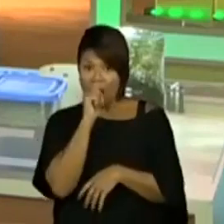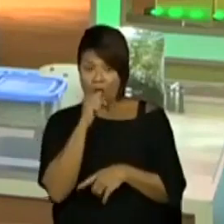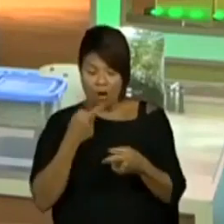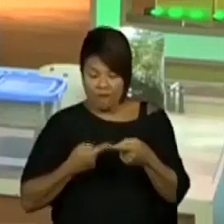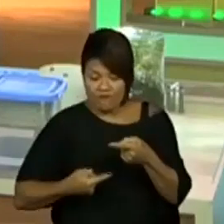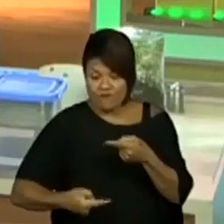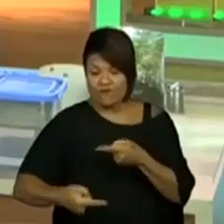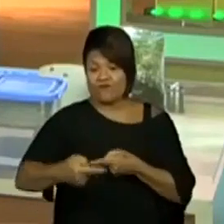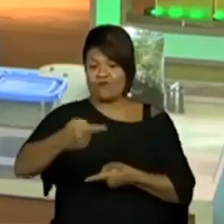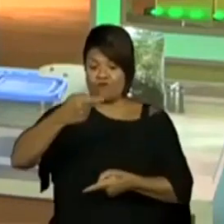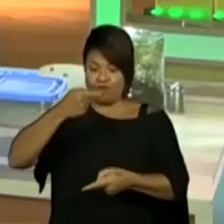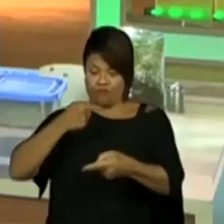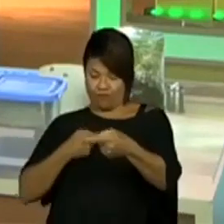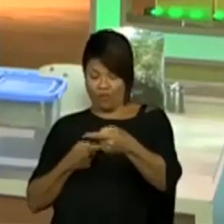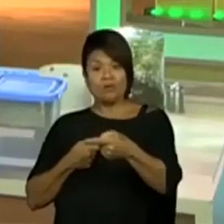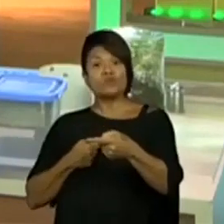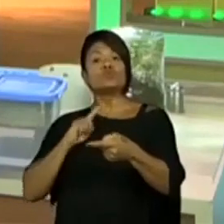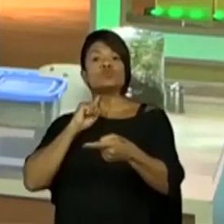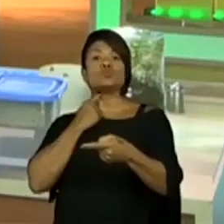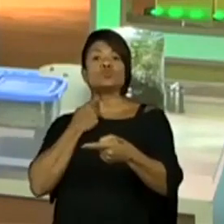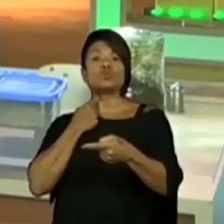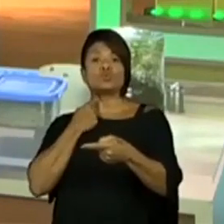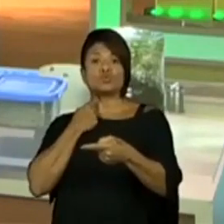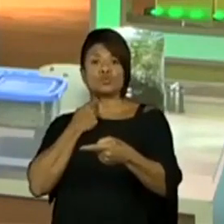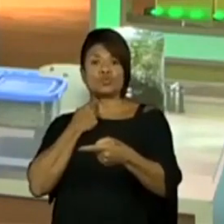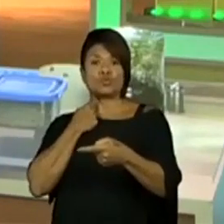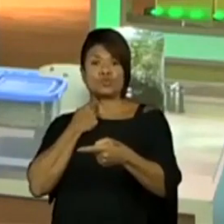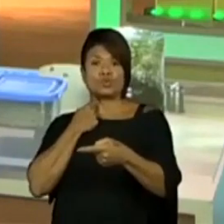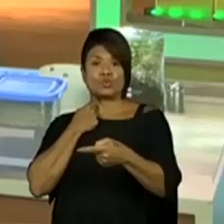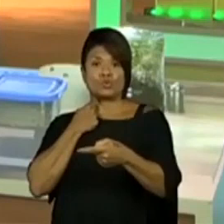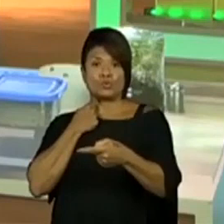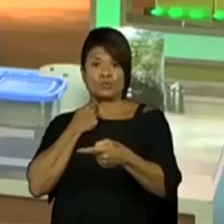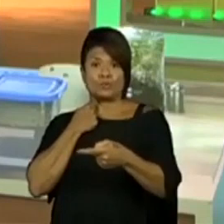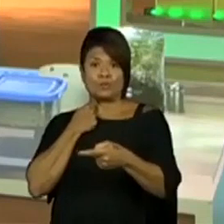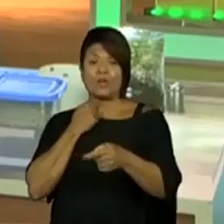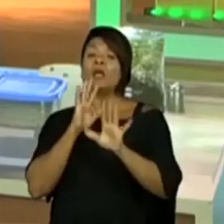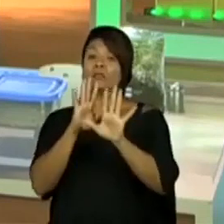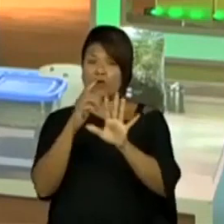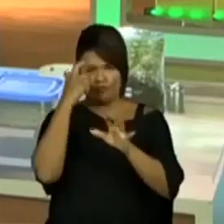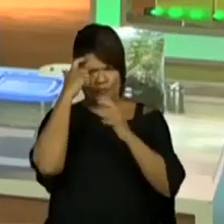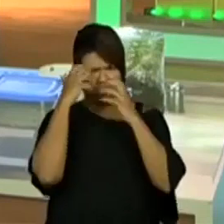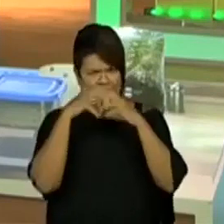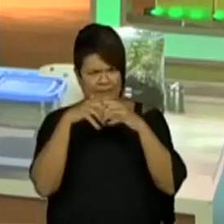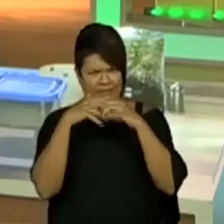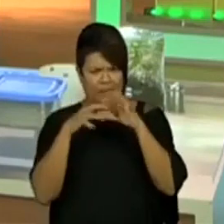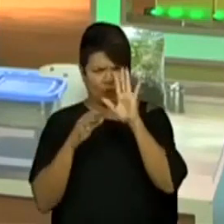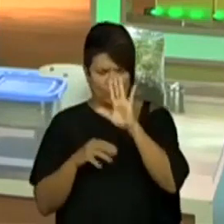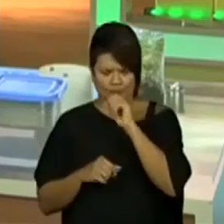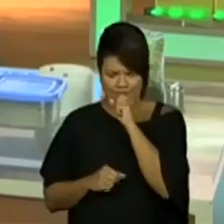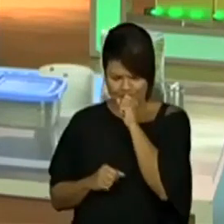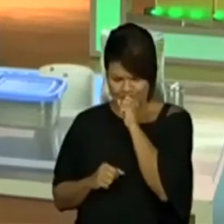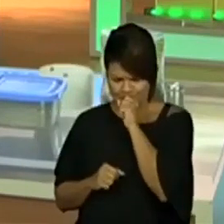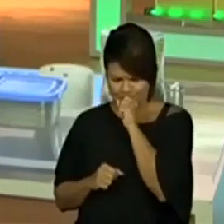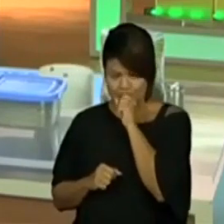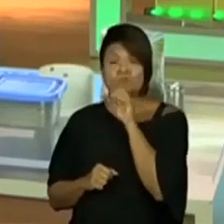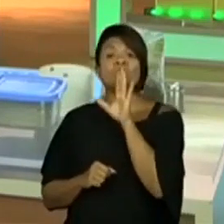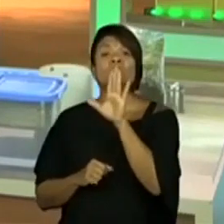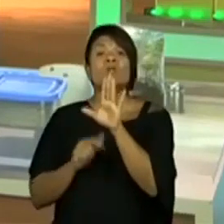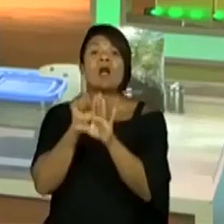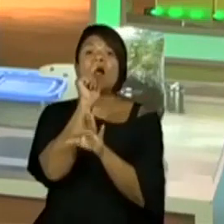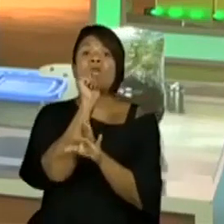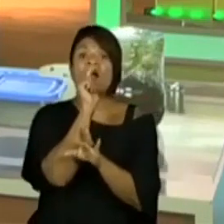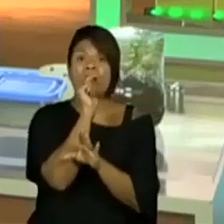volta sujo. Então, vamos pensar da seguinte forma. A